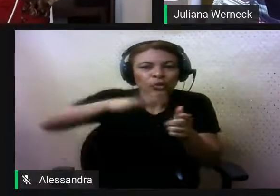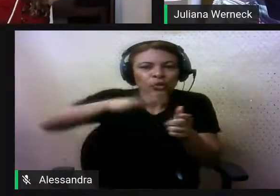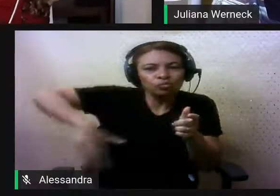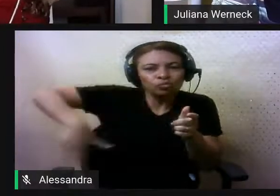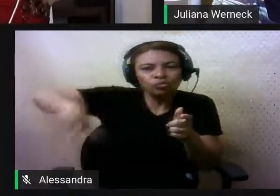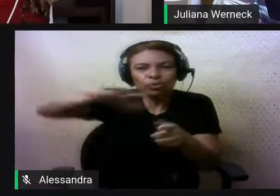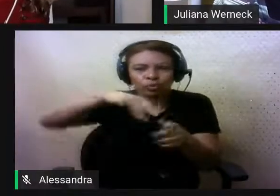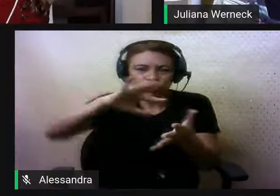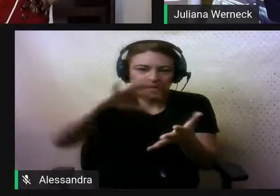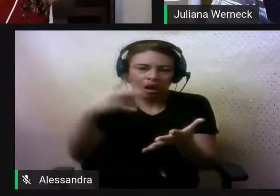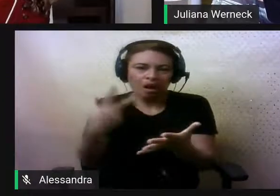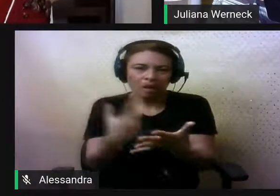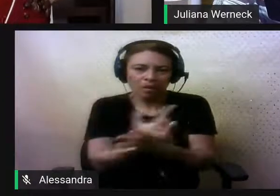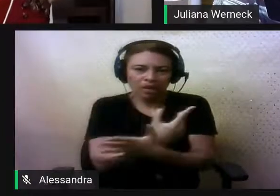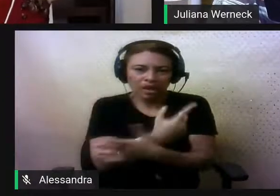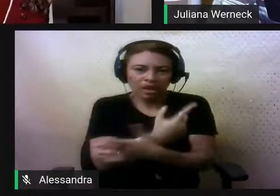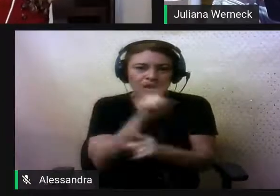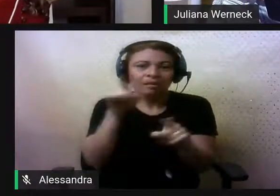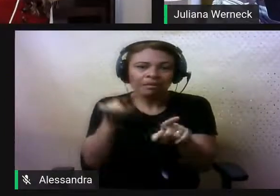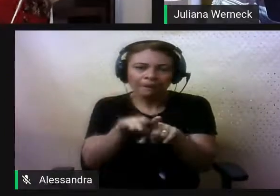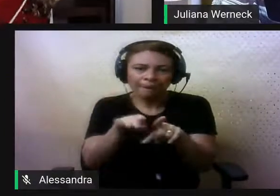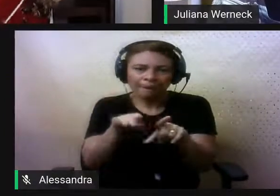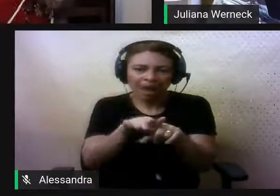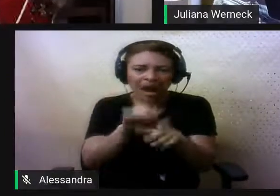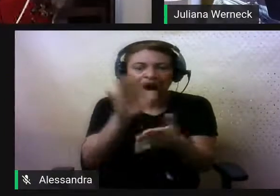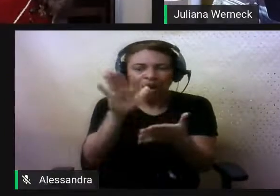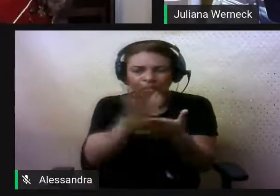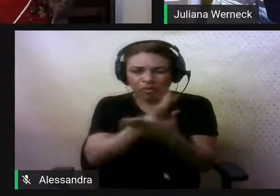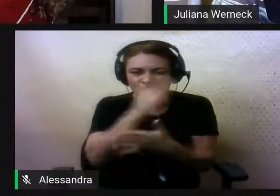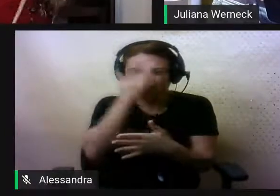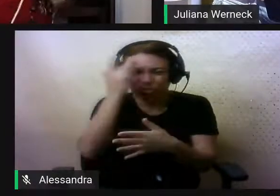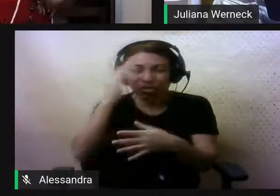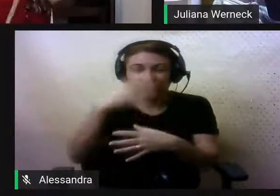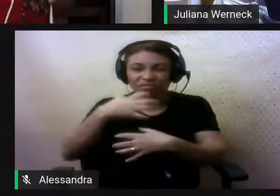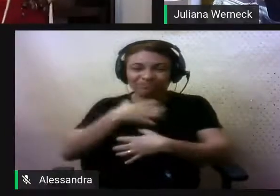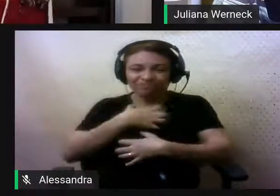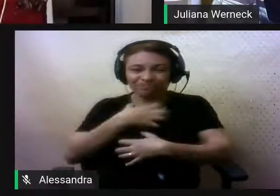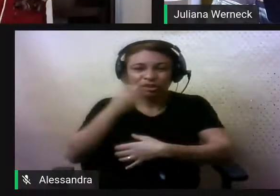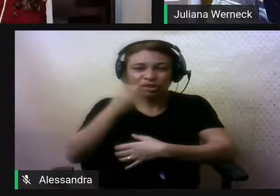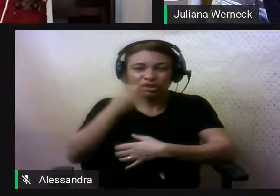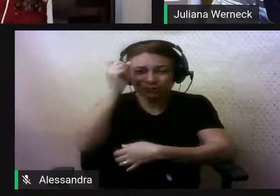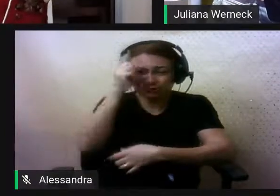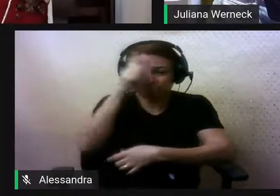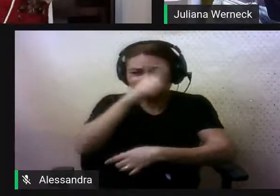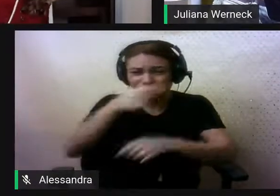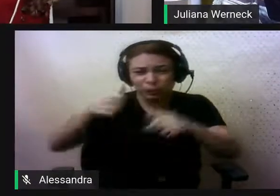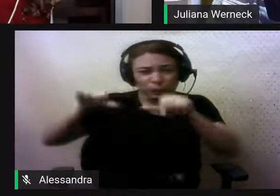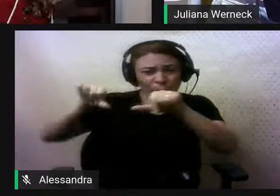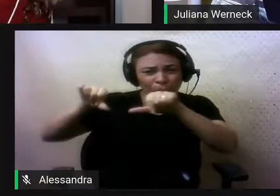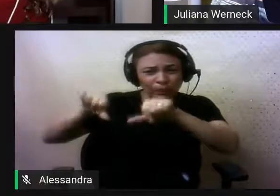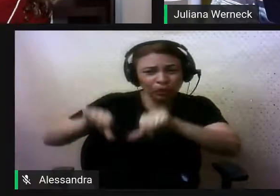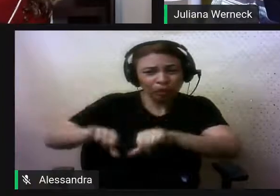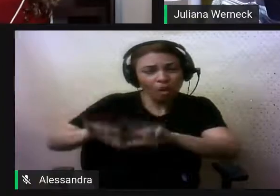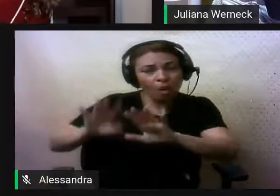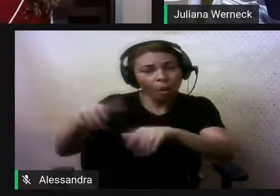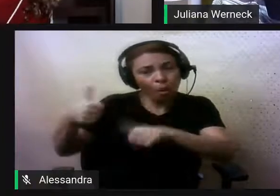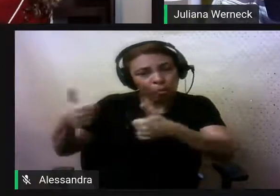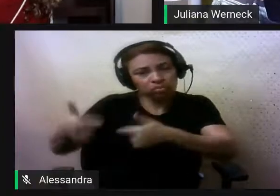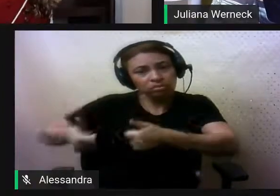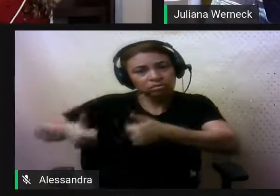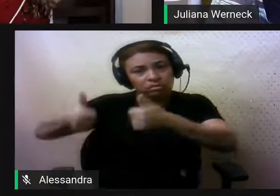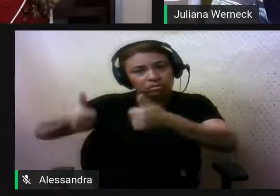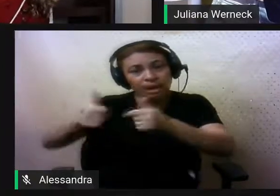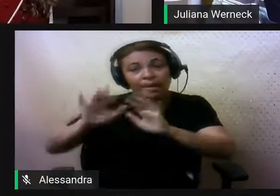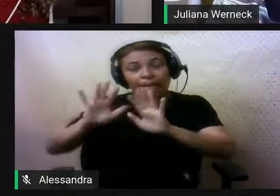óbvio que muitas pessoas estão em situações muito mais difíceis do que outras. Muitas pessoas têm certos privilégios. Mas é importante que a